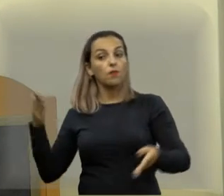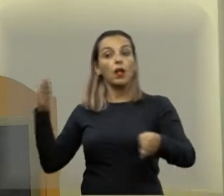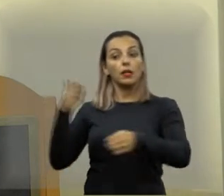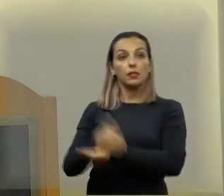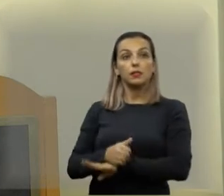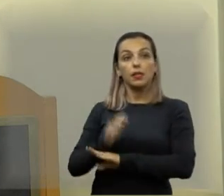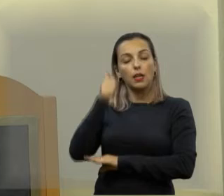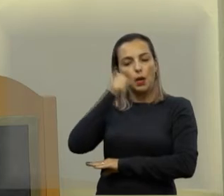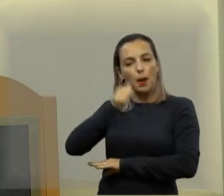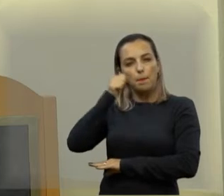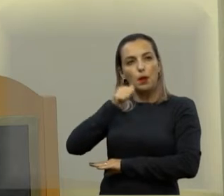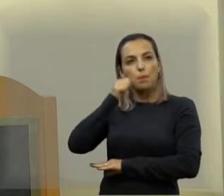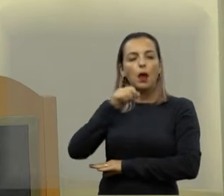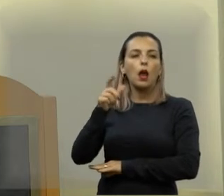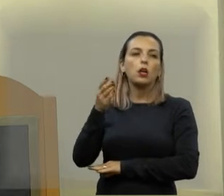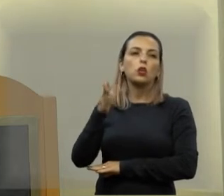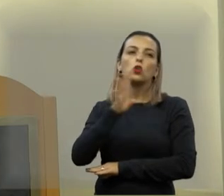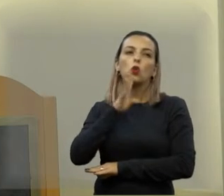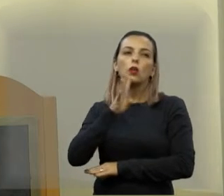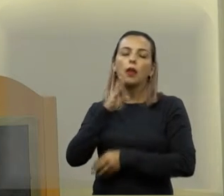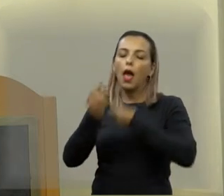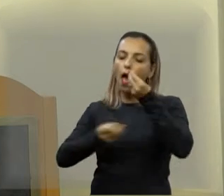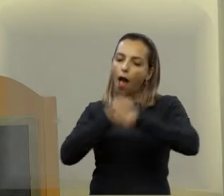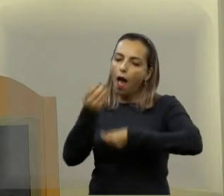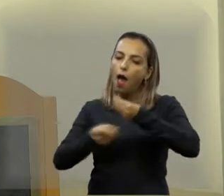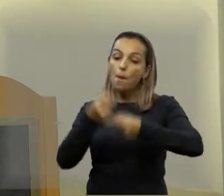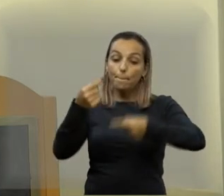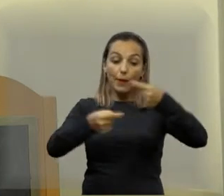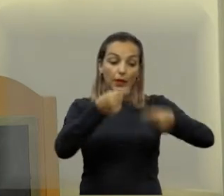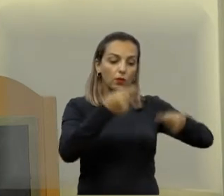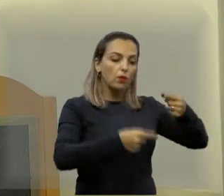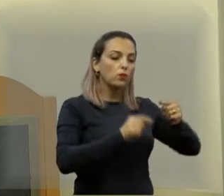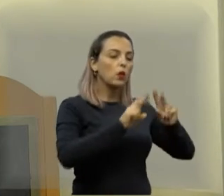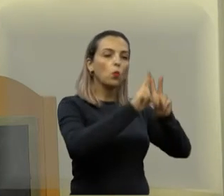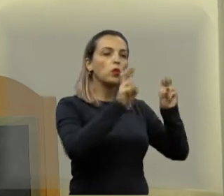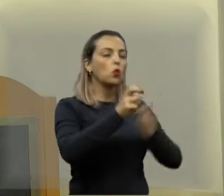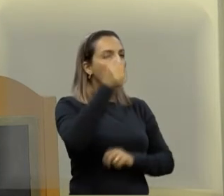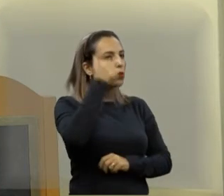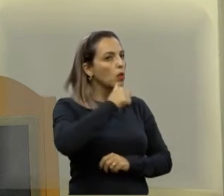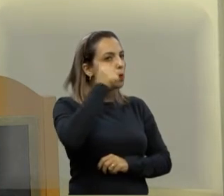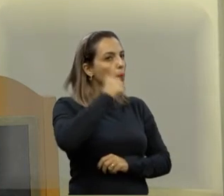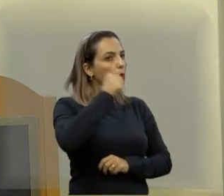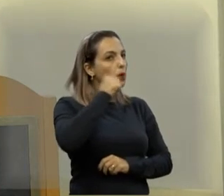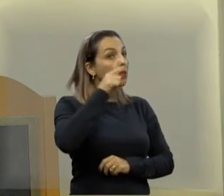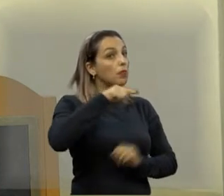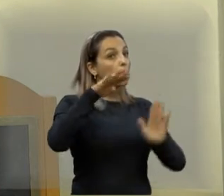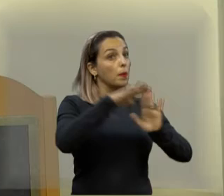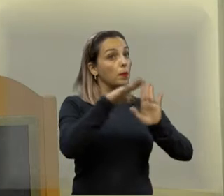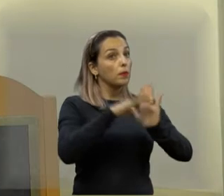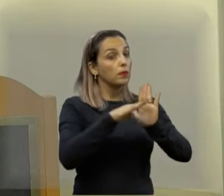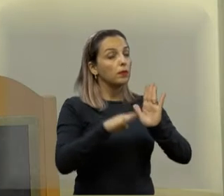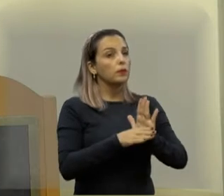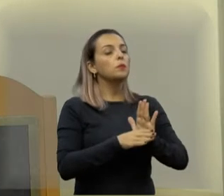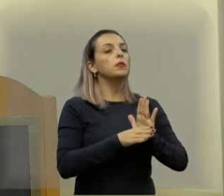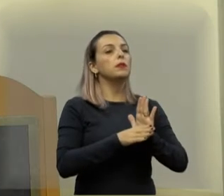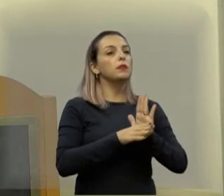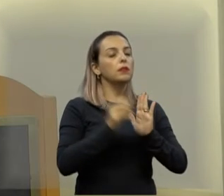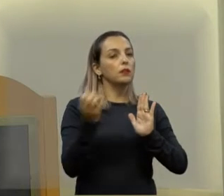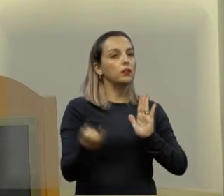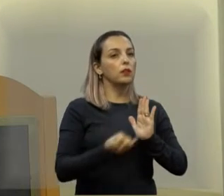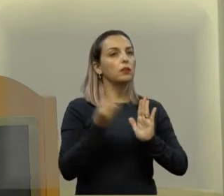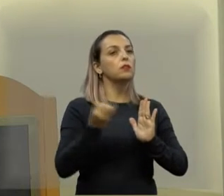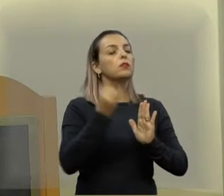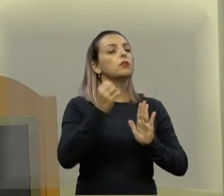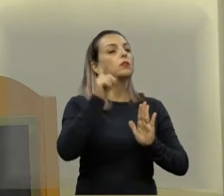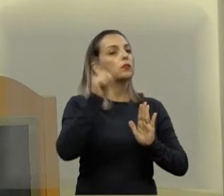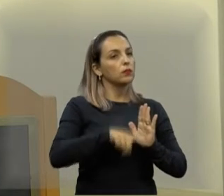atividade de mulheres conhecer um pouco do nosso jovens a gente discutir um pouco de mulheres lá com eles e é um programa muito rico que resgata esse